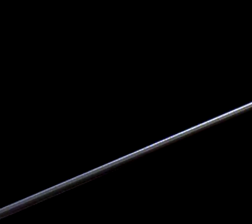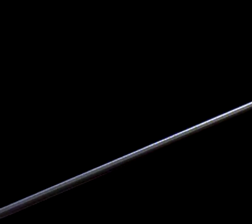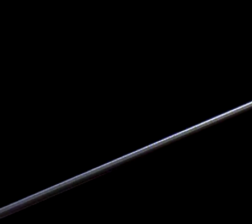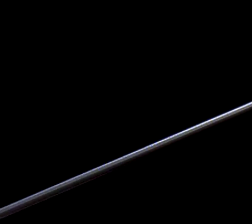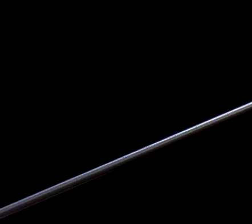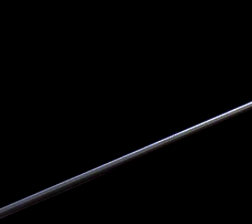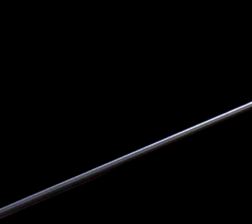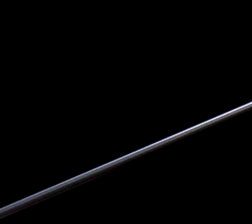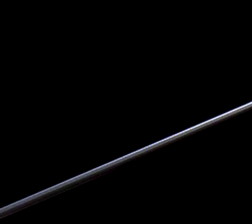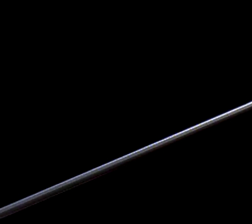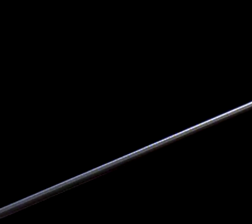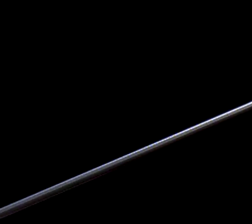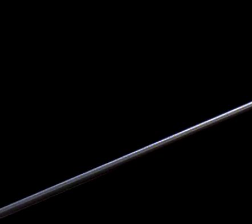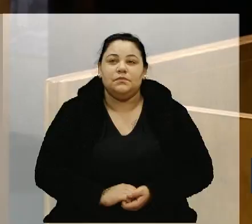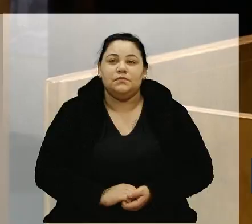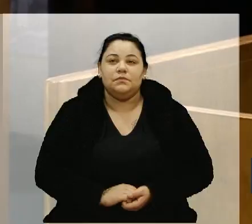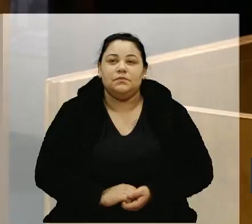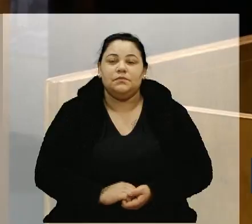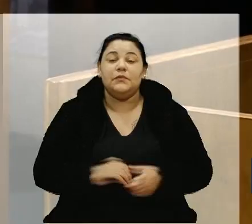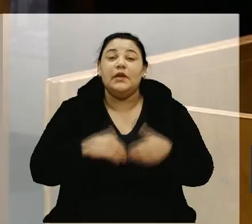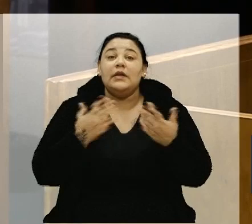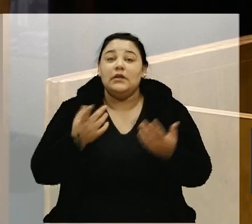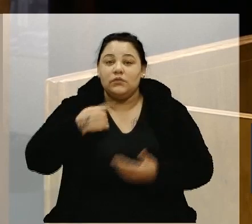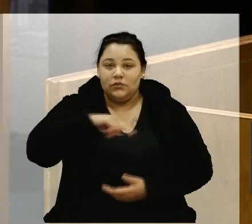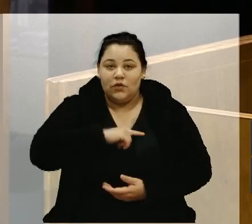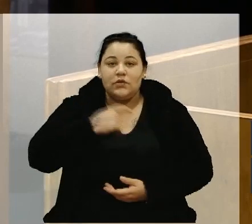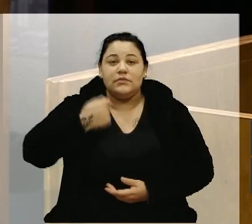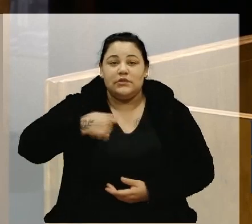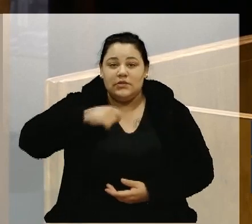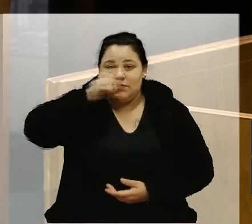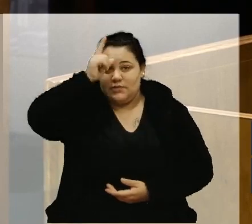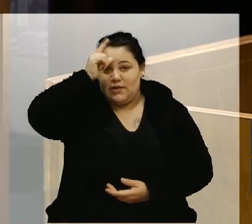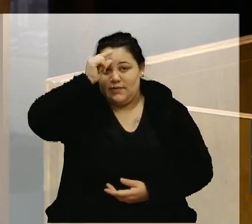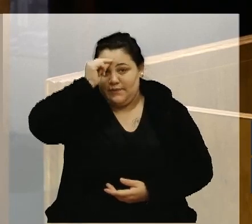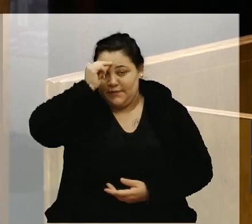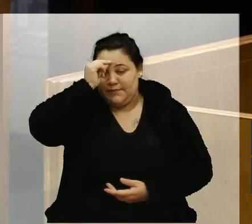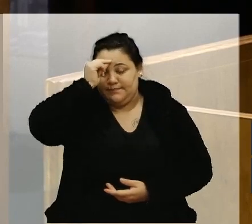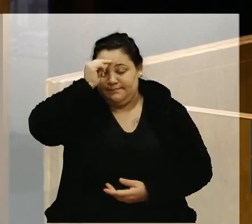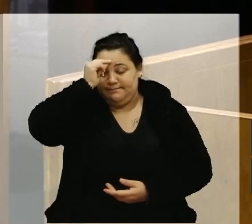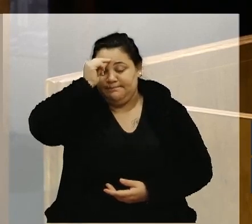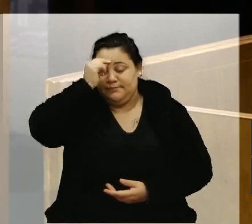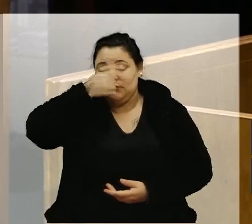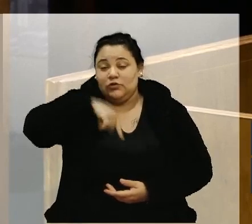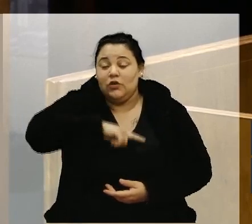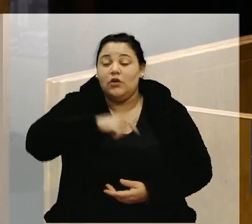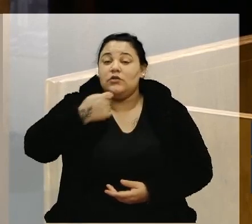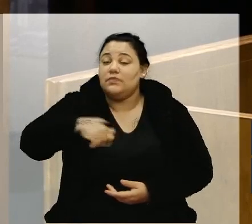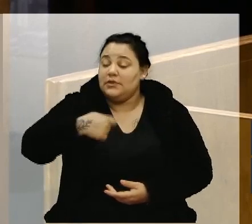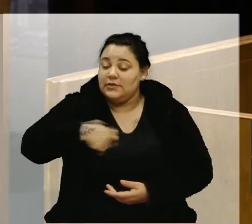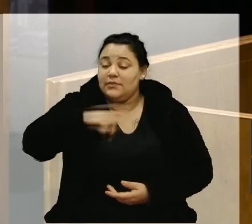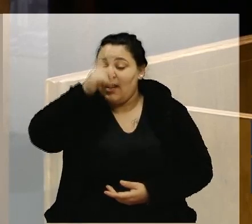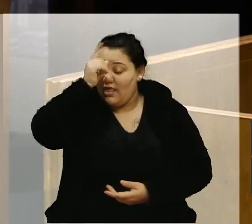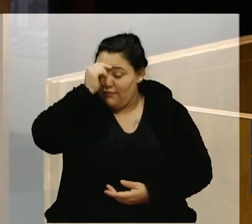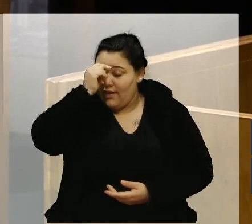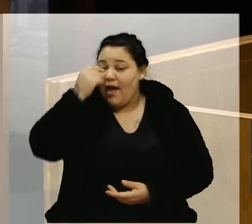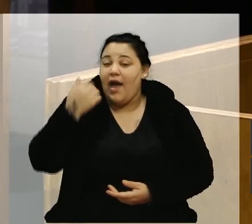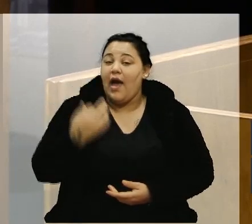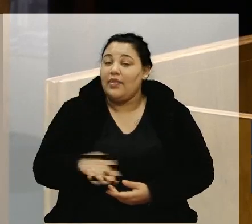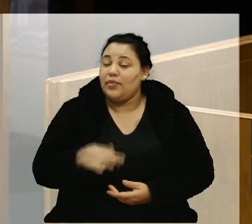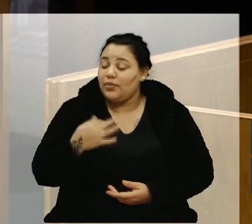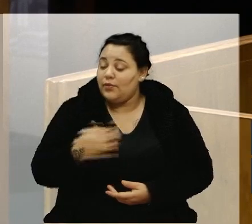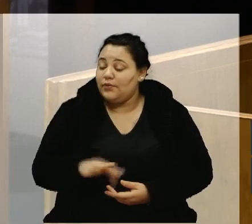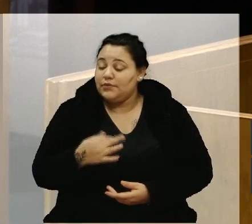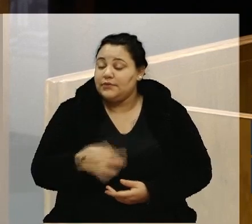40 leitos. Então nós precisamos amenizar a dor. Nós precisamos amenizar a dor